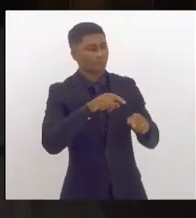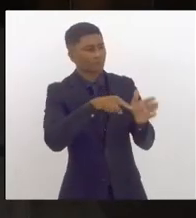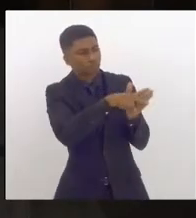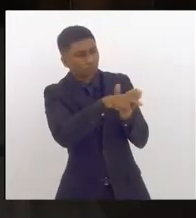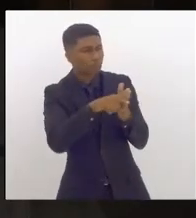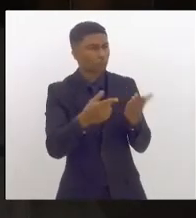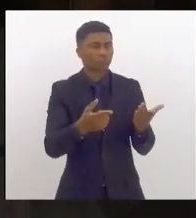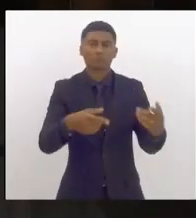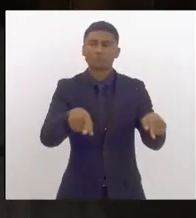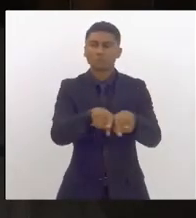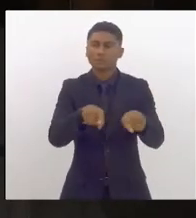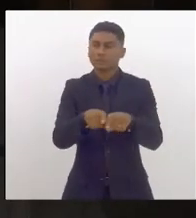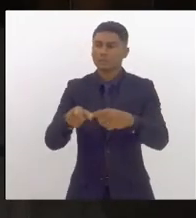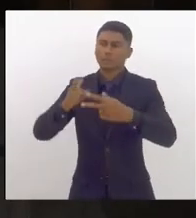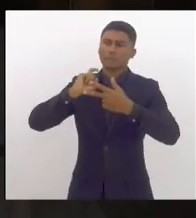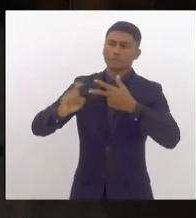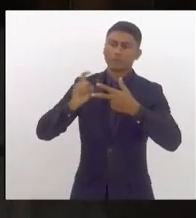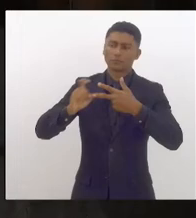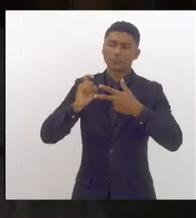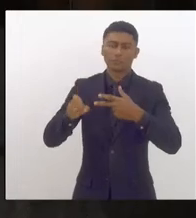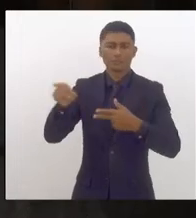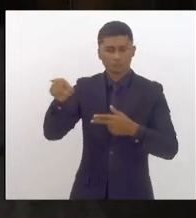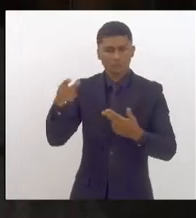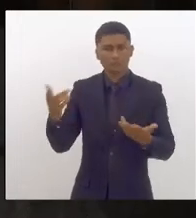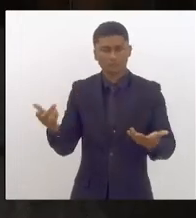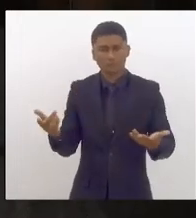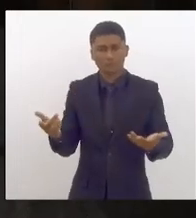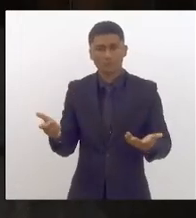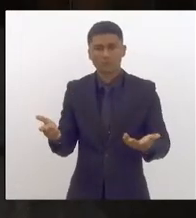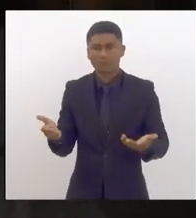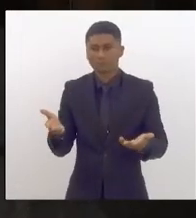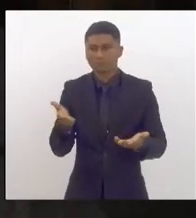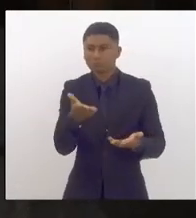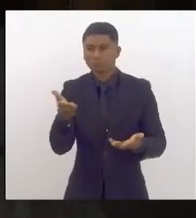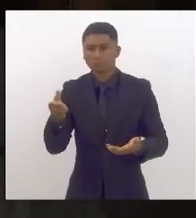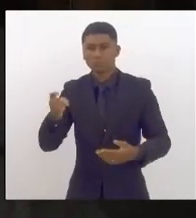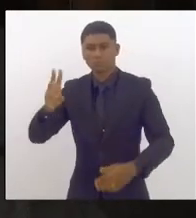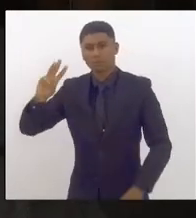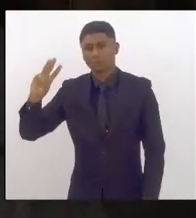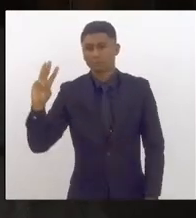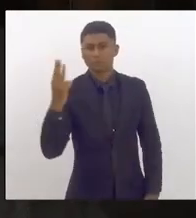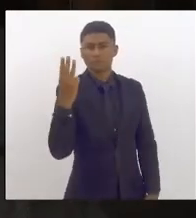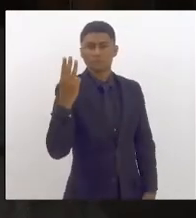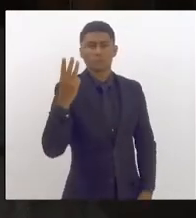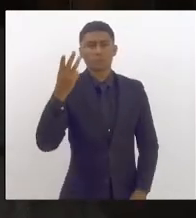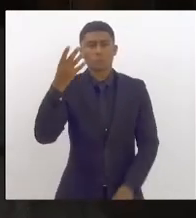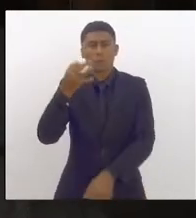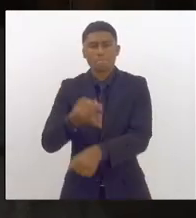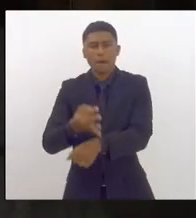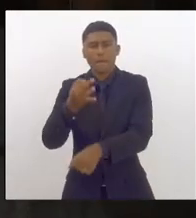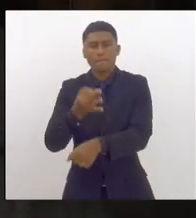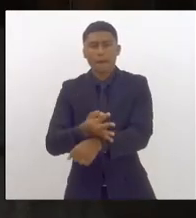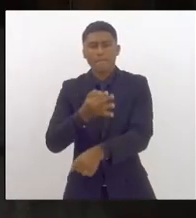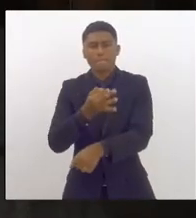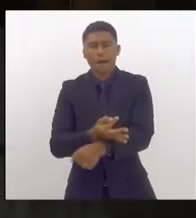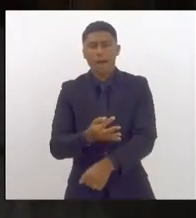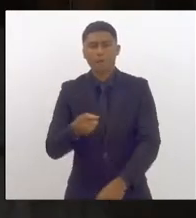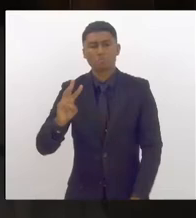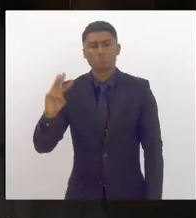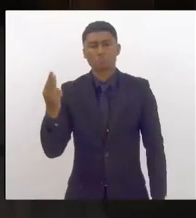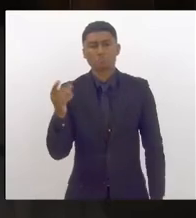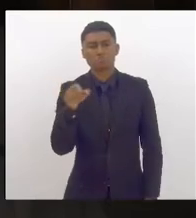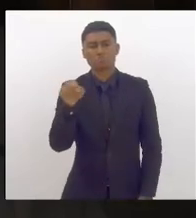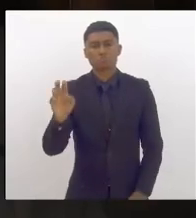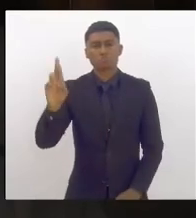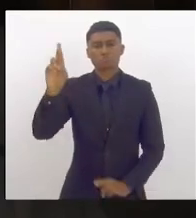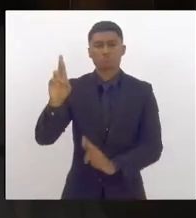o executivo da região metropolitana ignoraram Pelo menos foi as